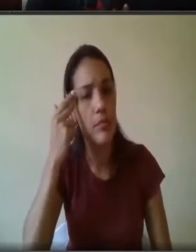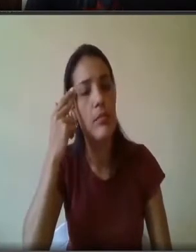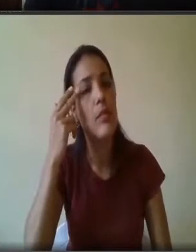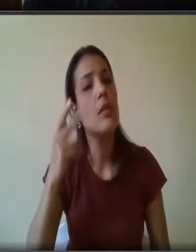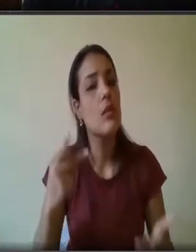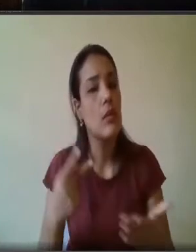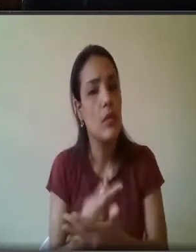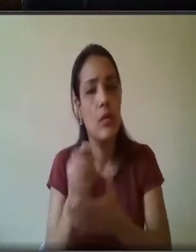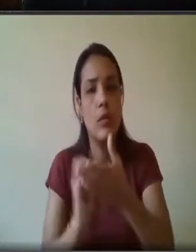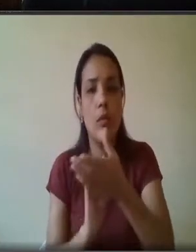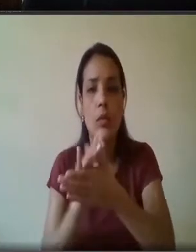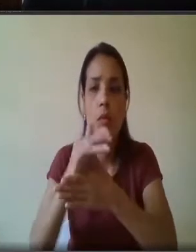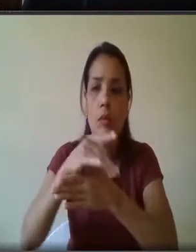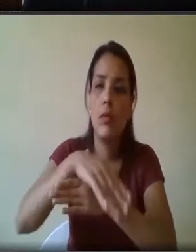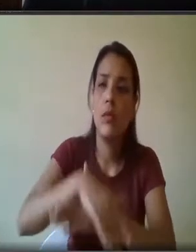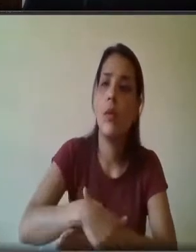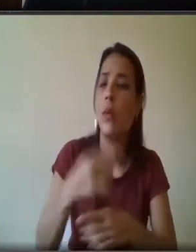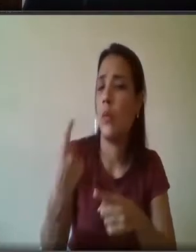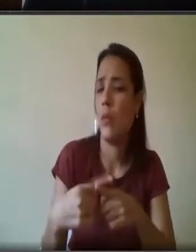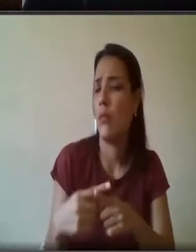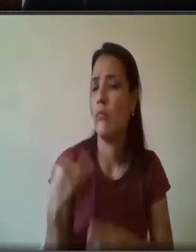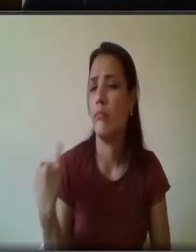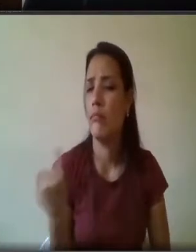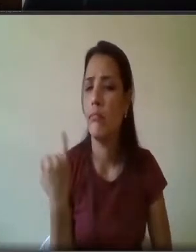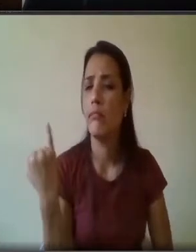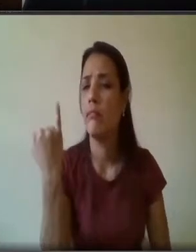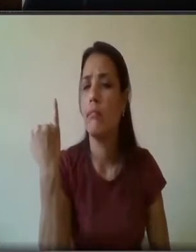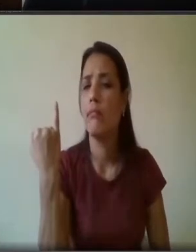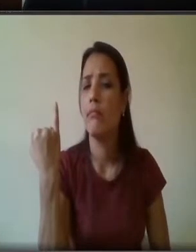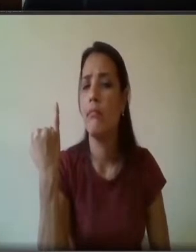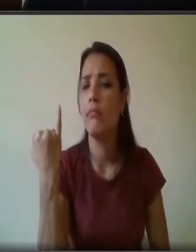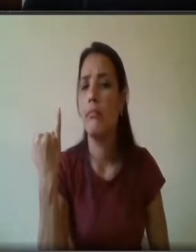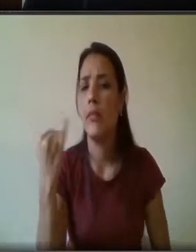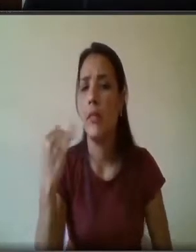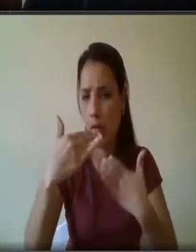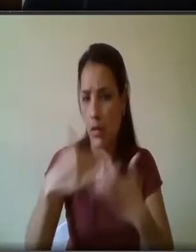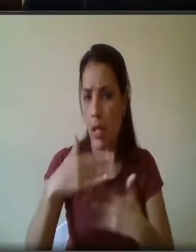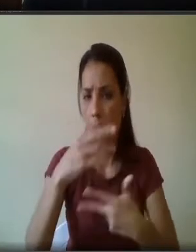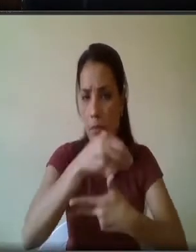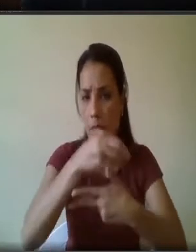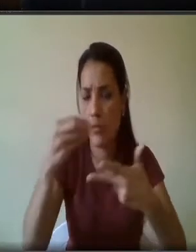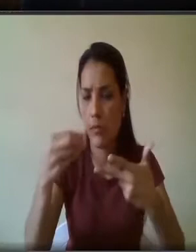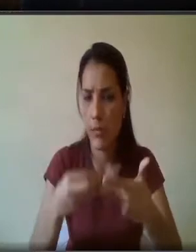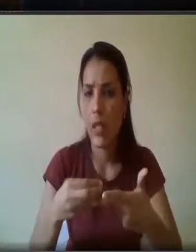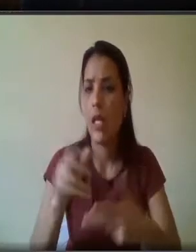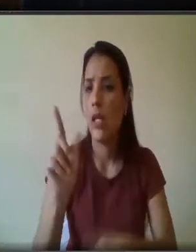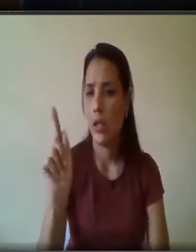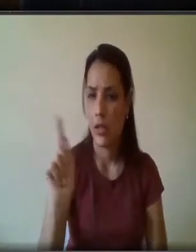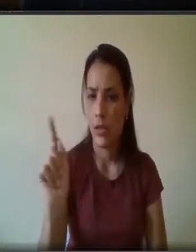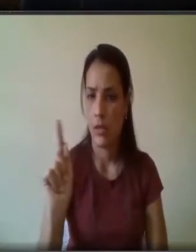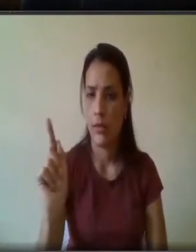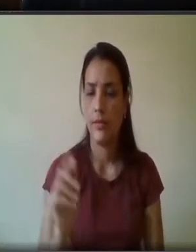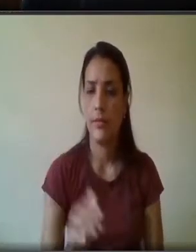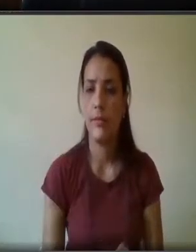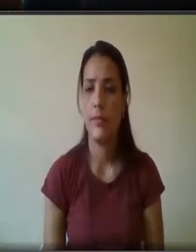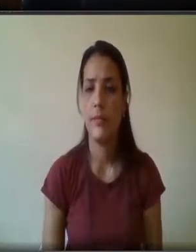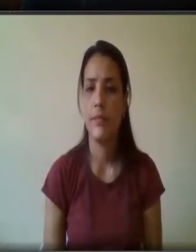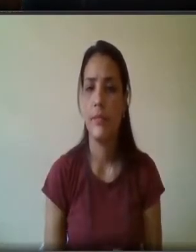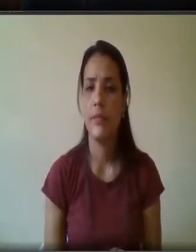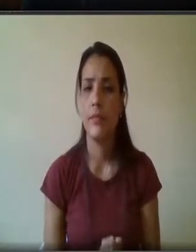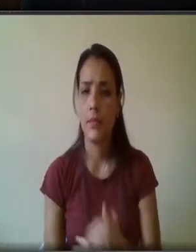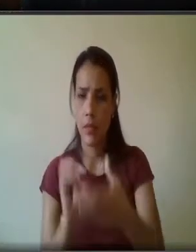vulcânicos. Por que isso é importante para a prova de geografia, prova do Enem? Derrames vulcânicos